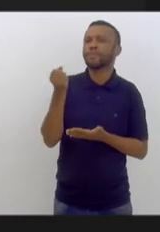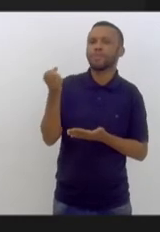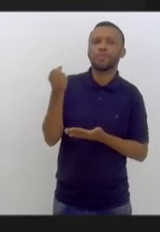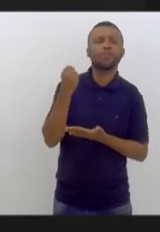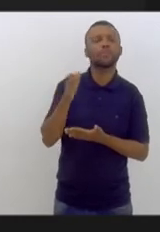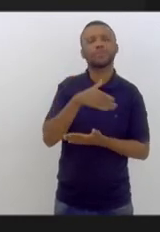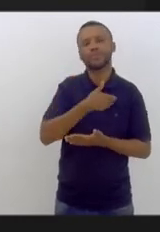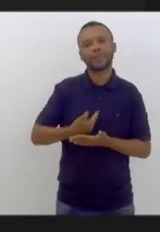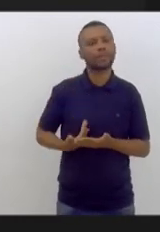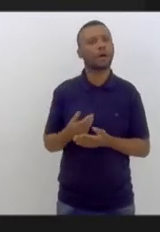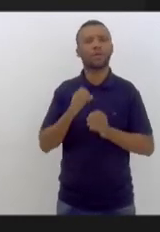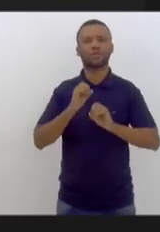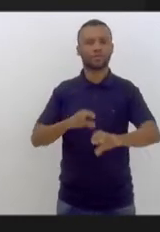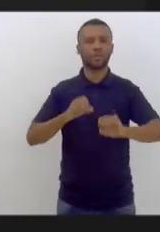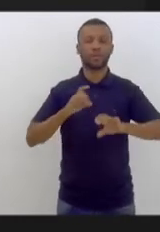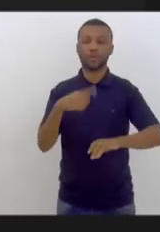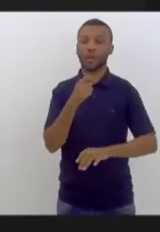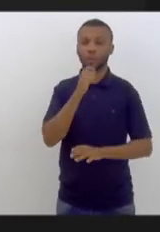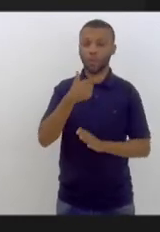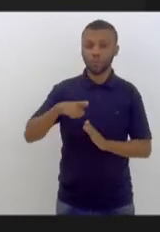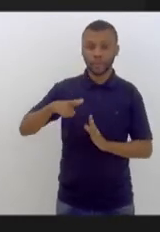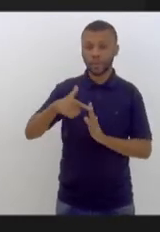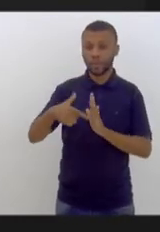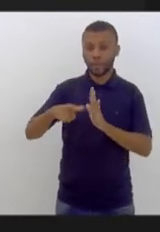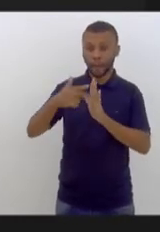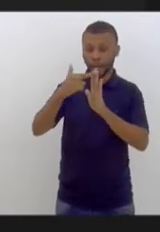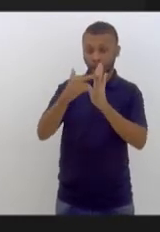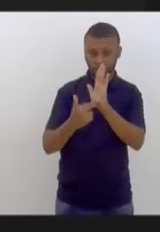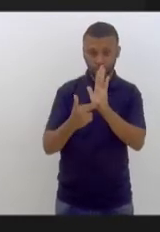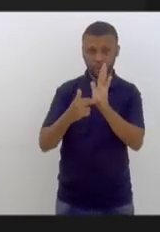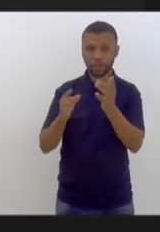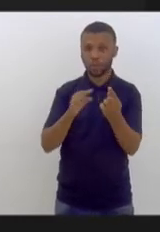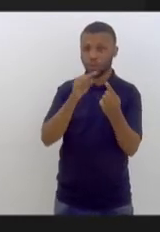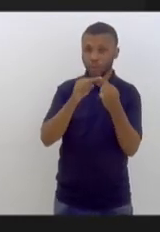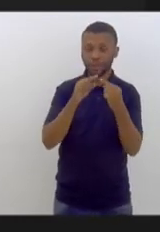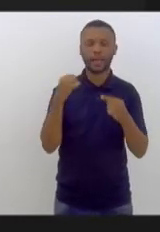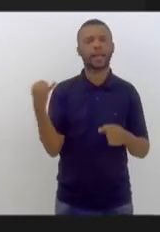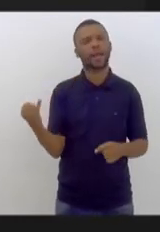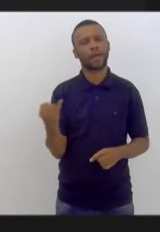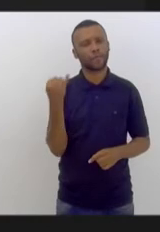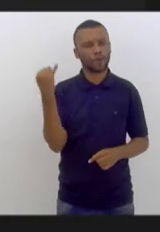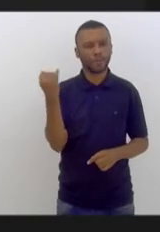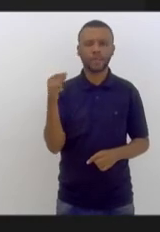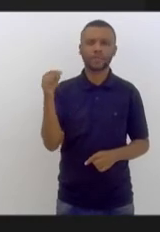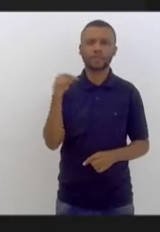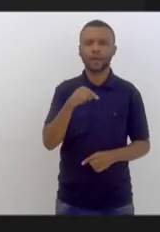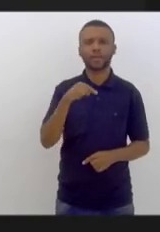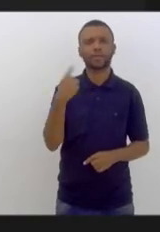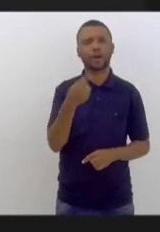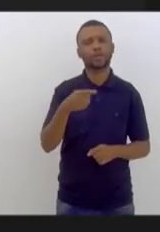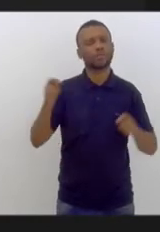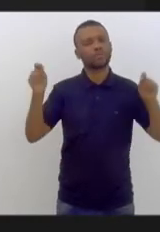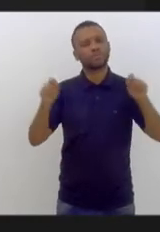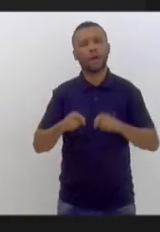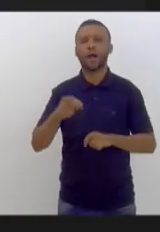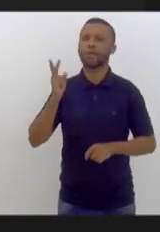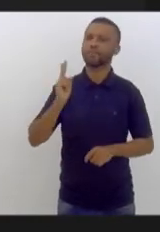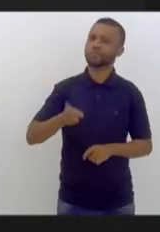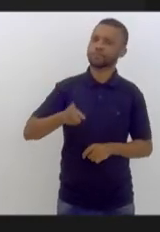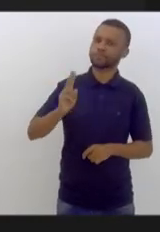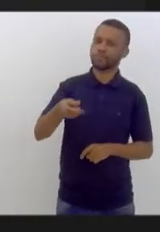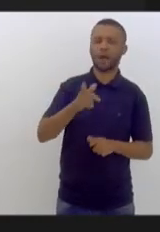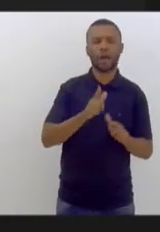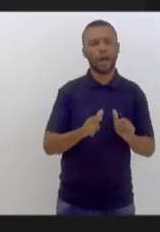nós não temos uma regulamentação que era tão importante para que nós dessemos continuidade